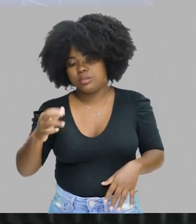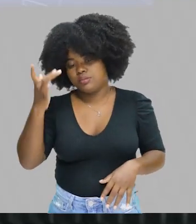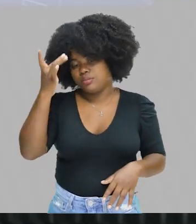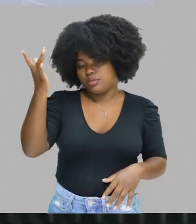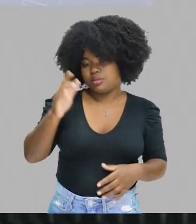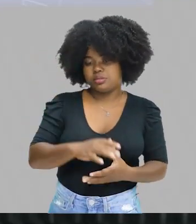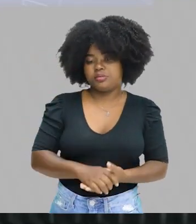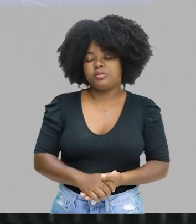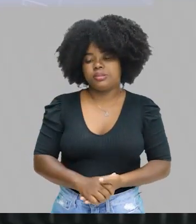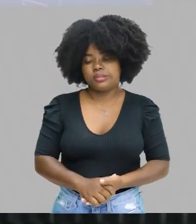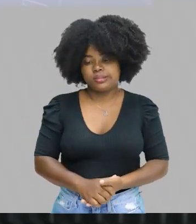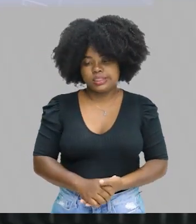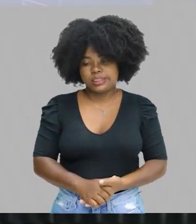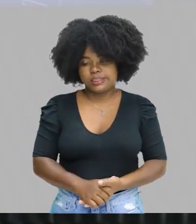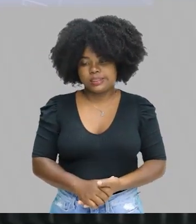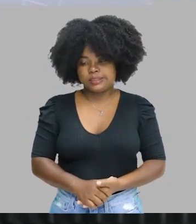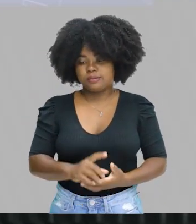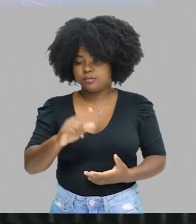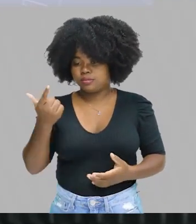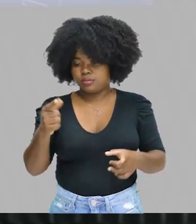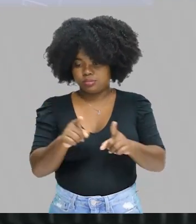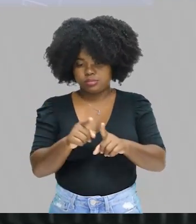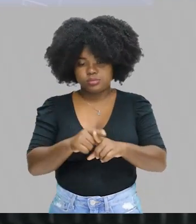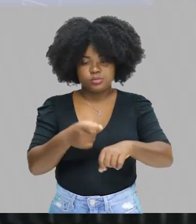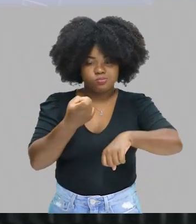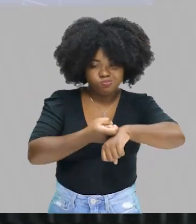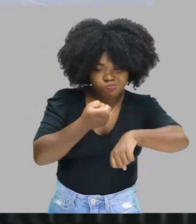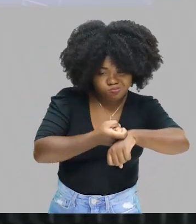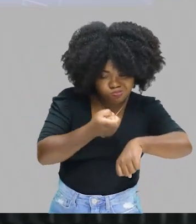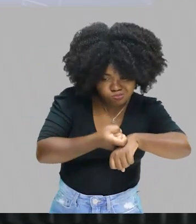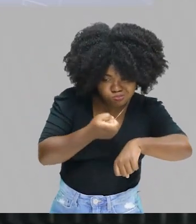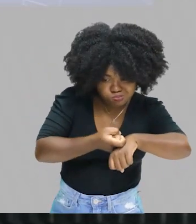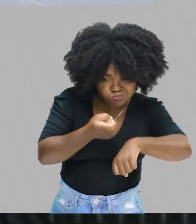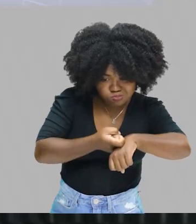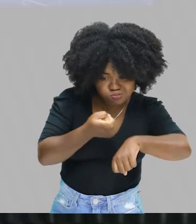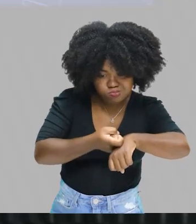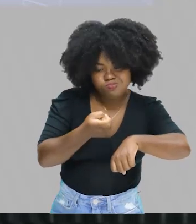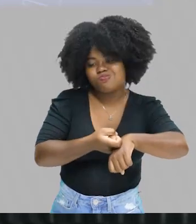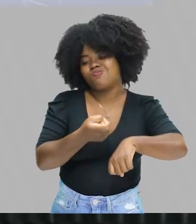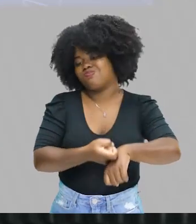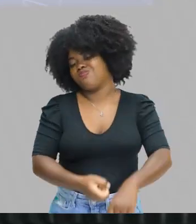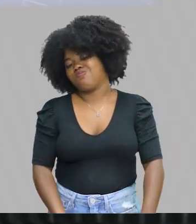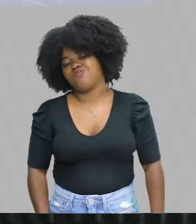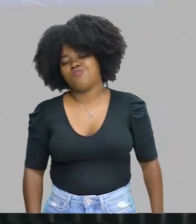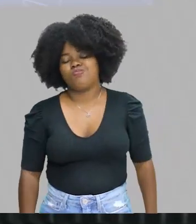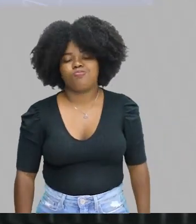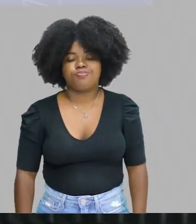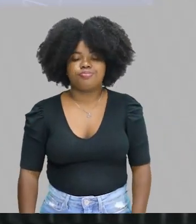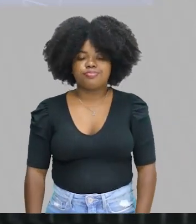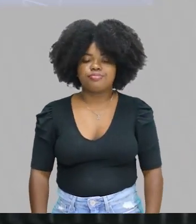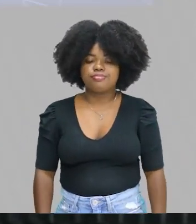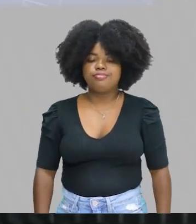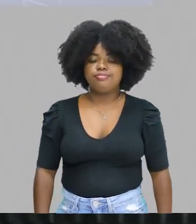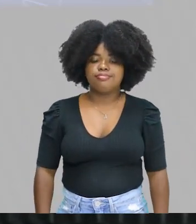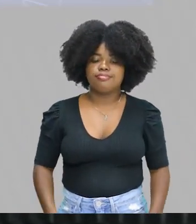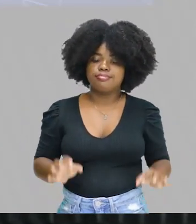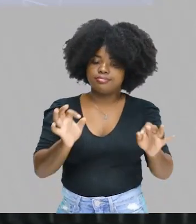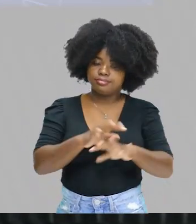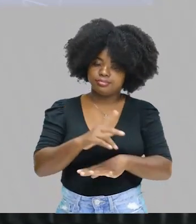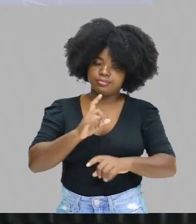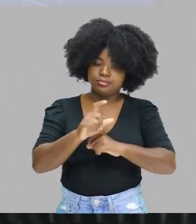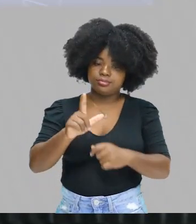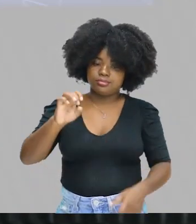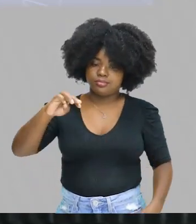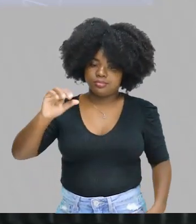do mogno e do cedro, mas outras são mais duras, né? A tatajuba, o angelim são pesadas, duríssimas para poder trabalhar. O acabamento, lima